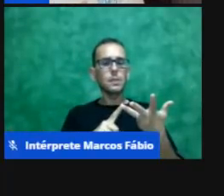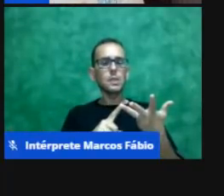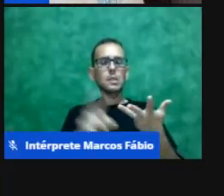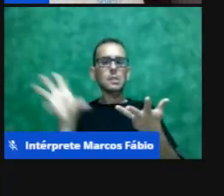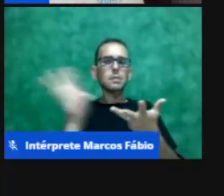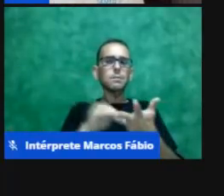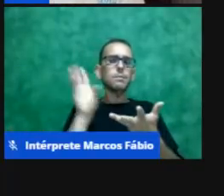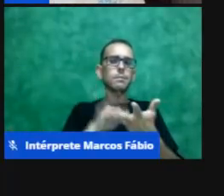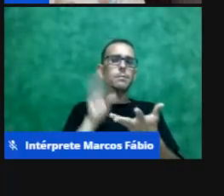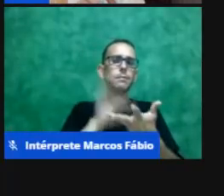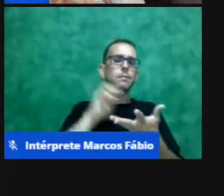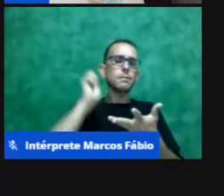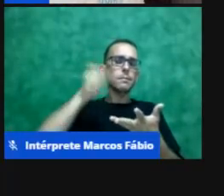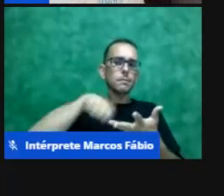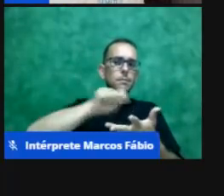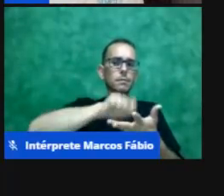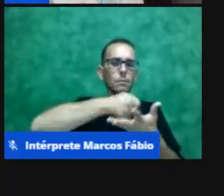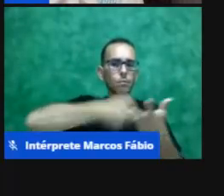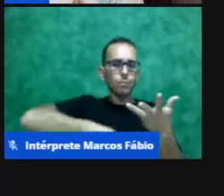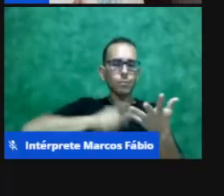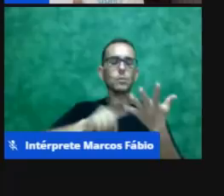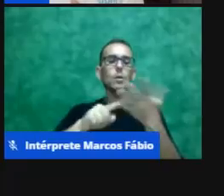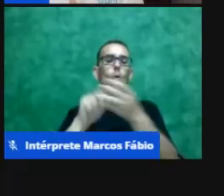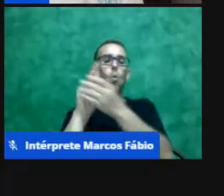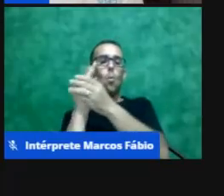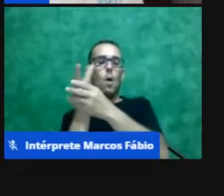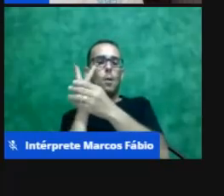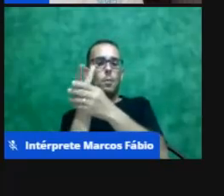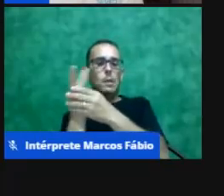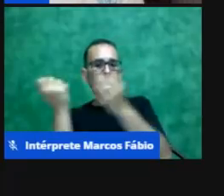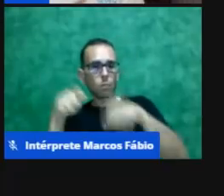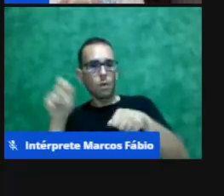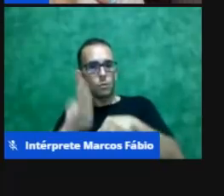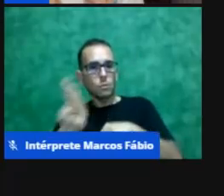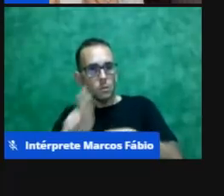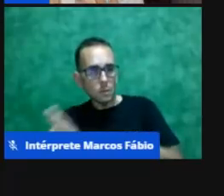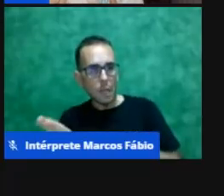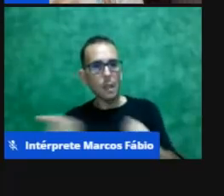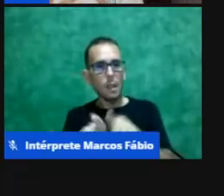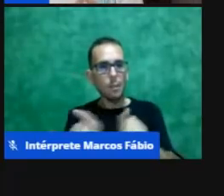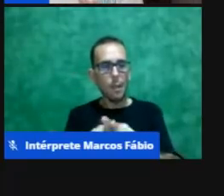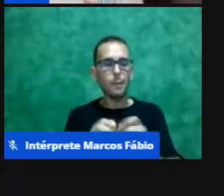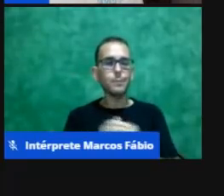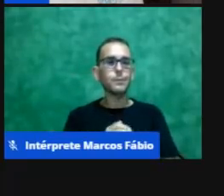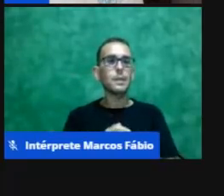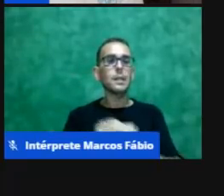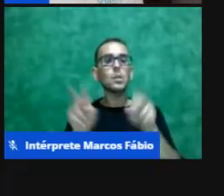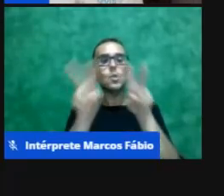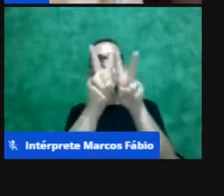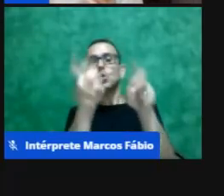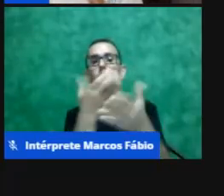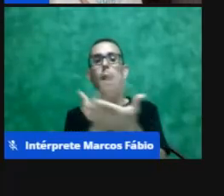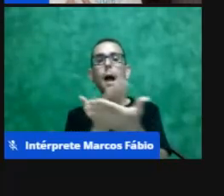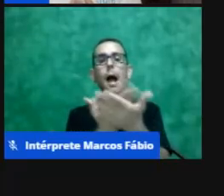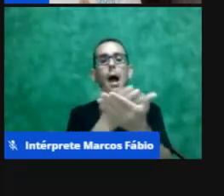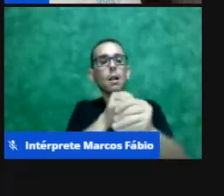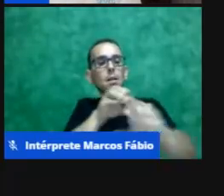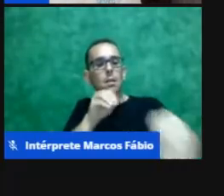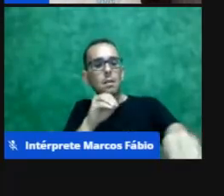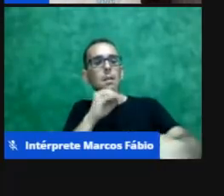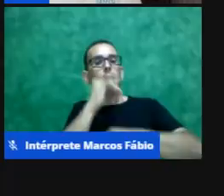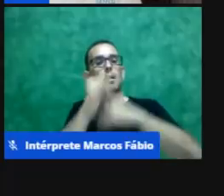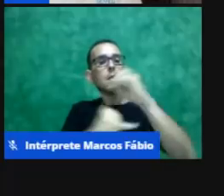estão utilizando, os aplicativos que estão utilizando, sobre as aulas online e entre